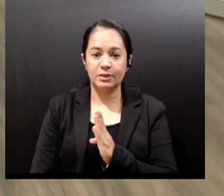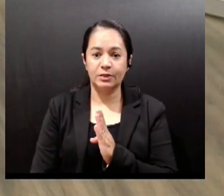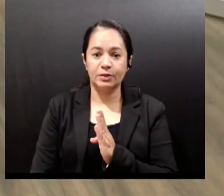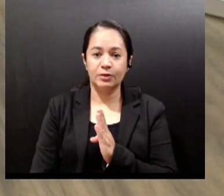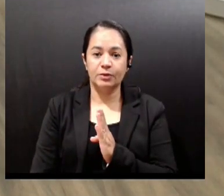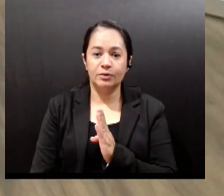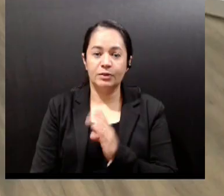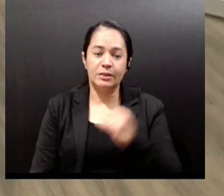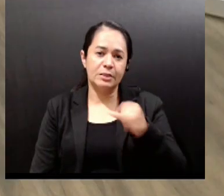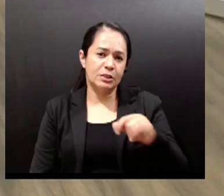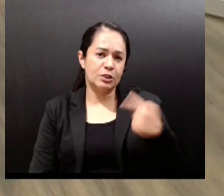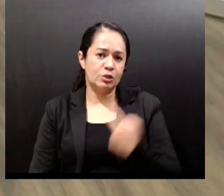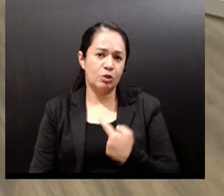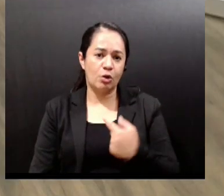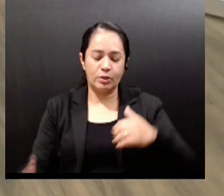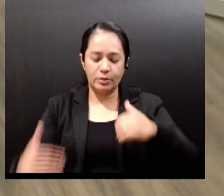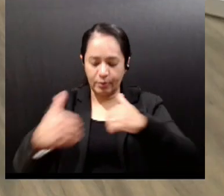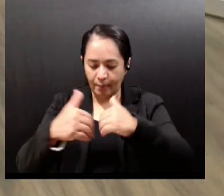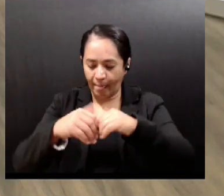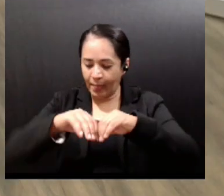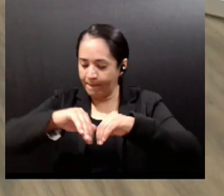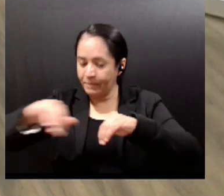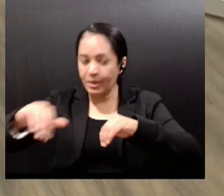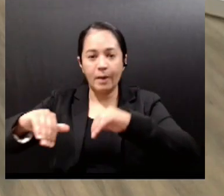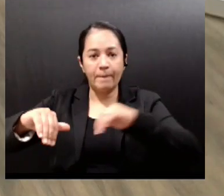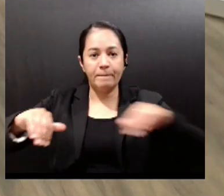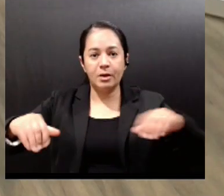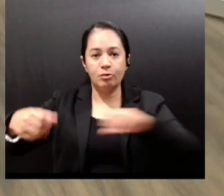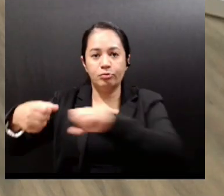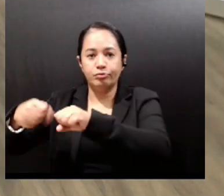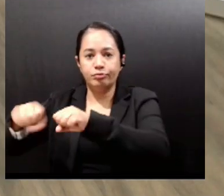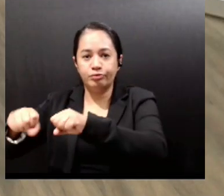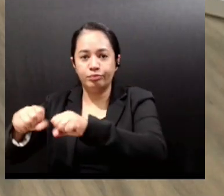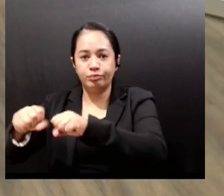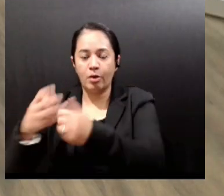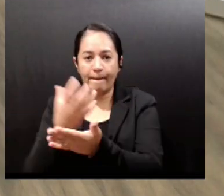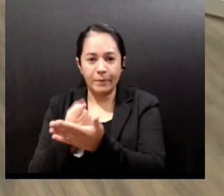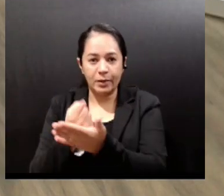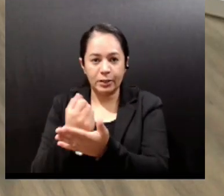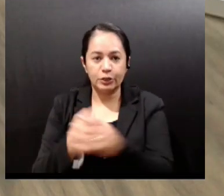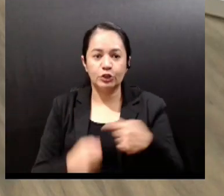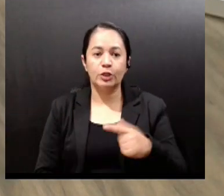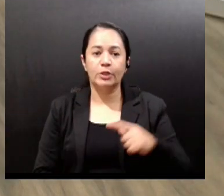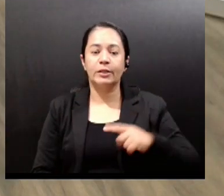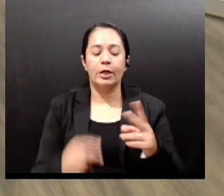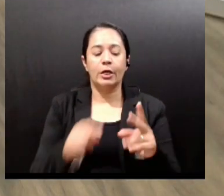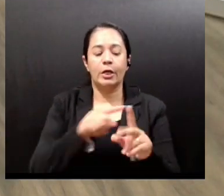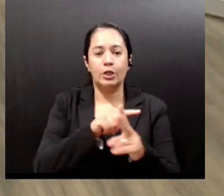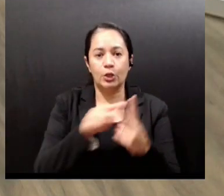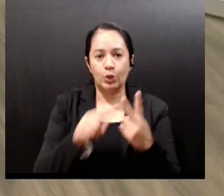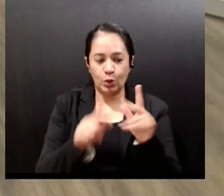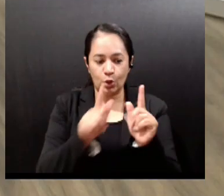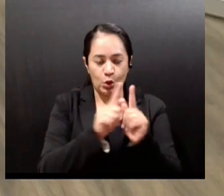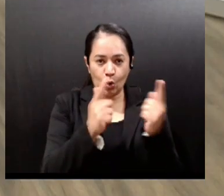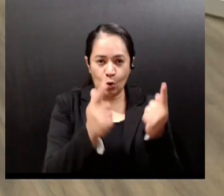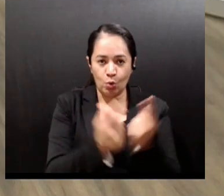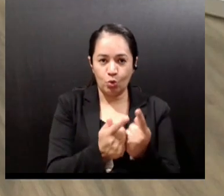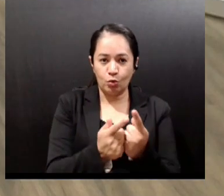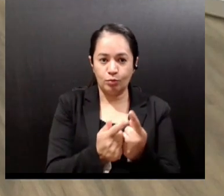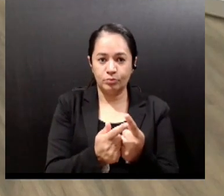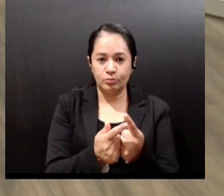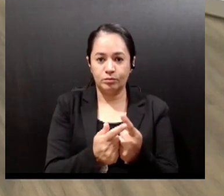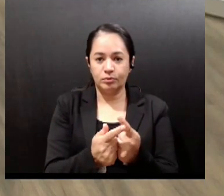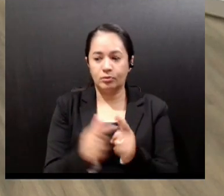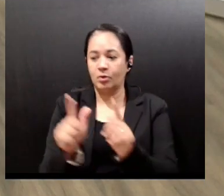separar os motociclistas, né, de aplicativos, nós temos 2 grupos. Aqueles que fazem as